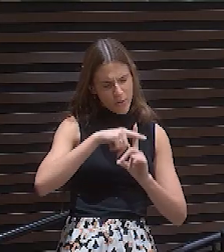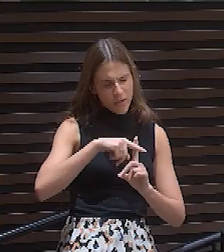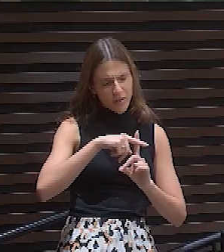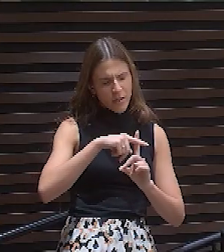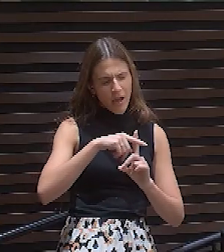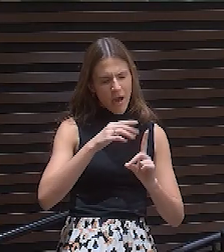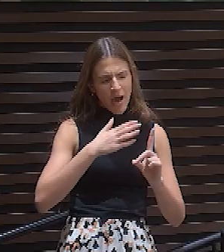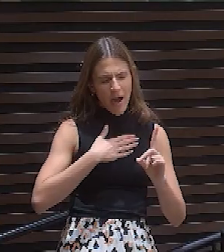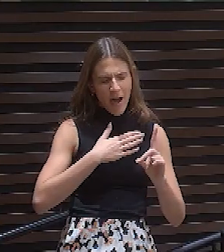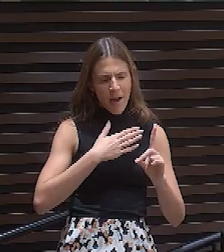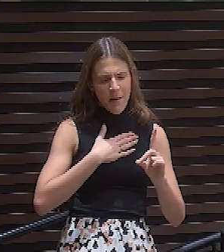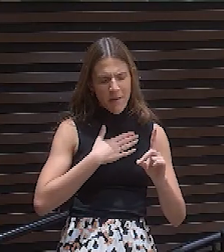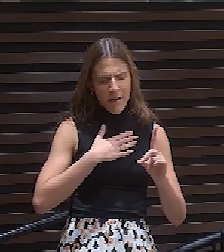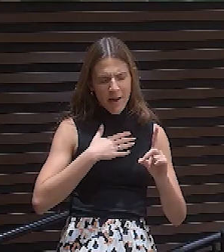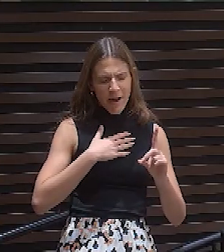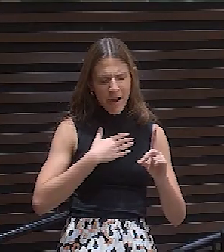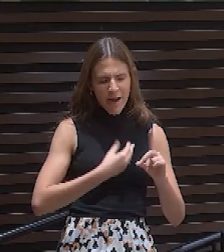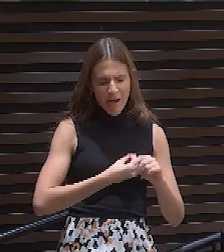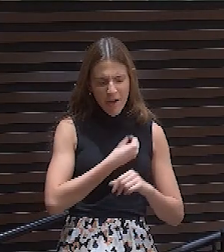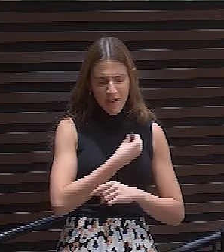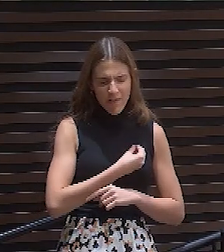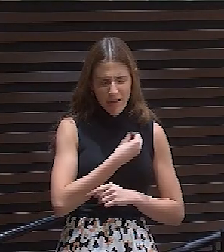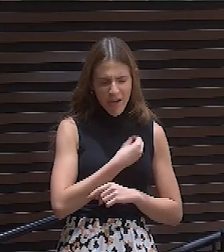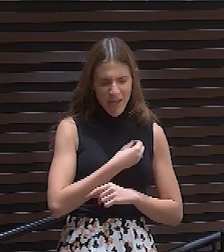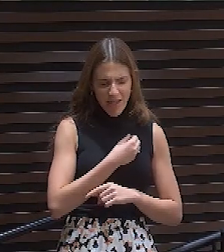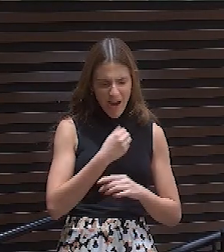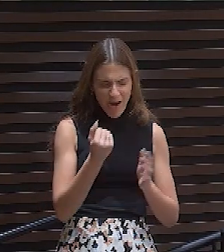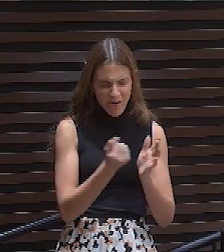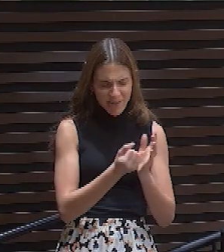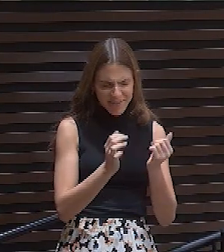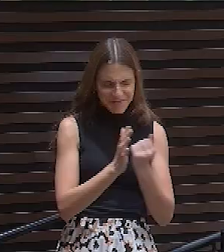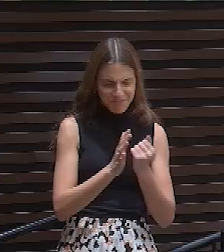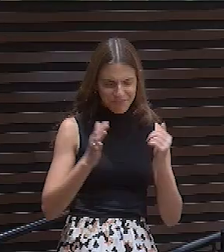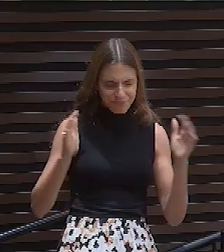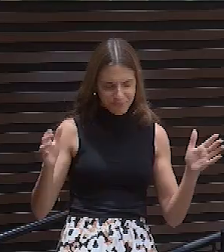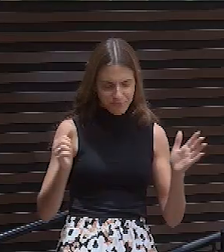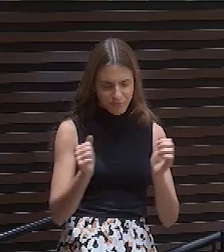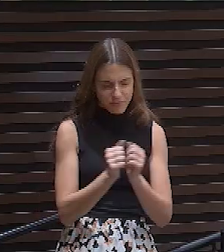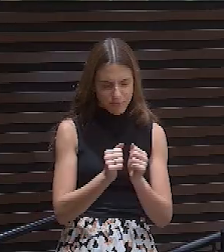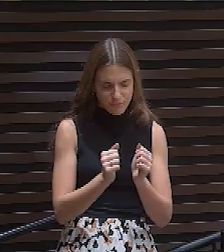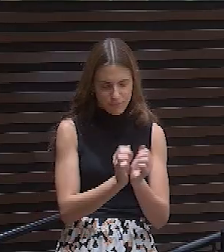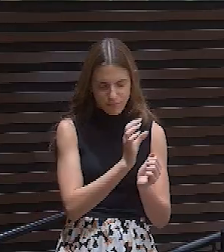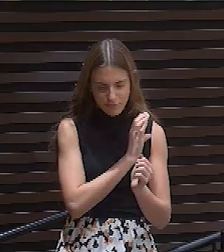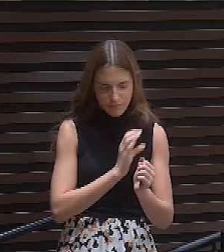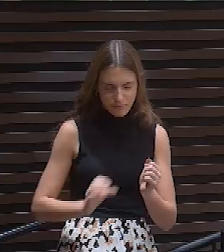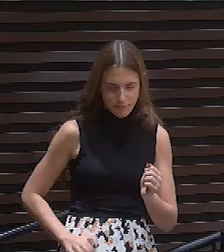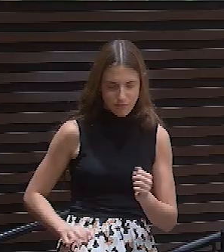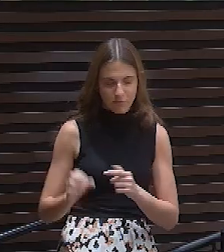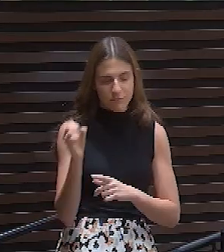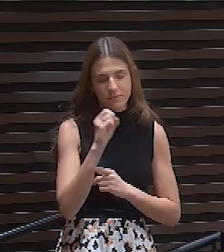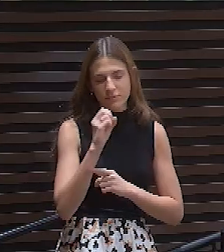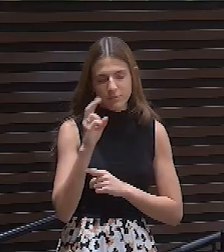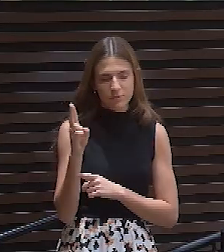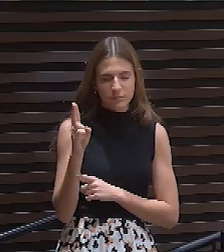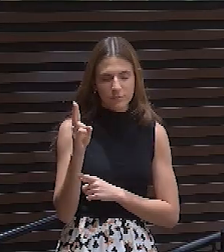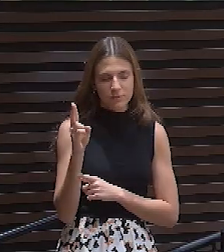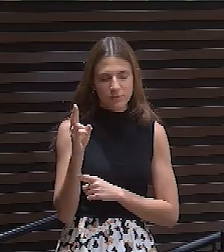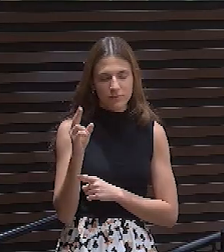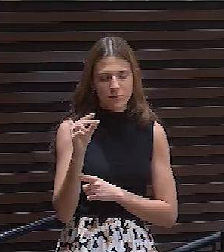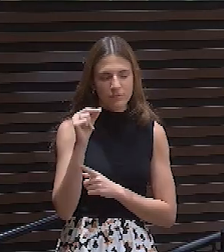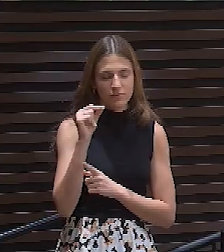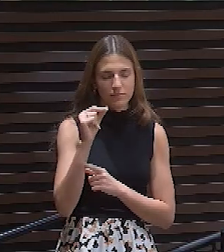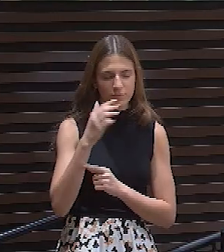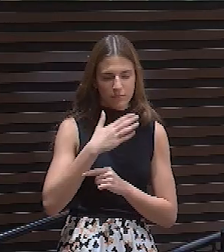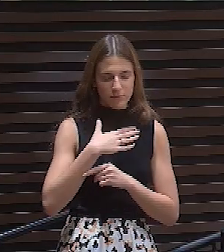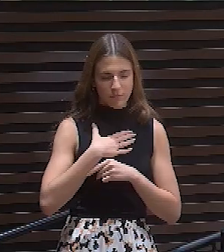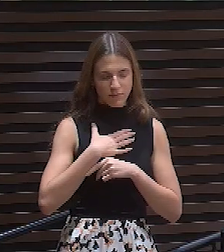minha vida crucificado com Cristo, ou qual é a minha